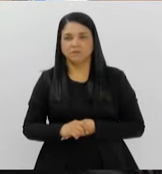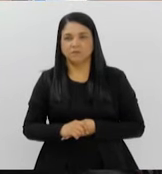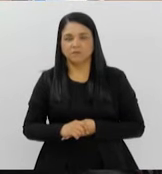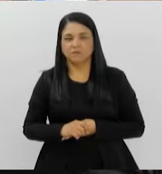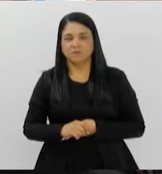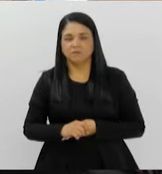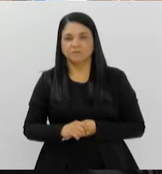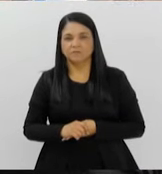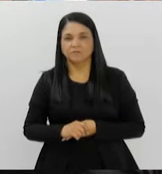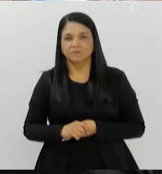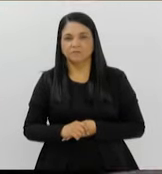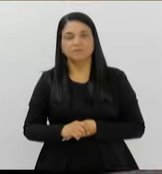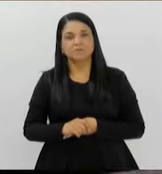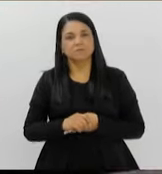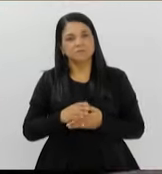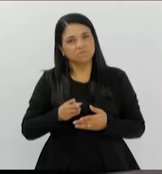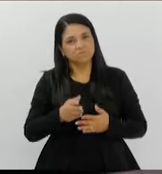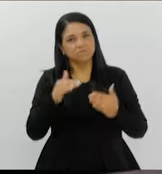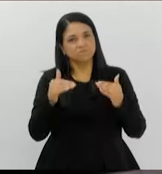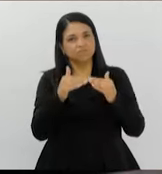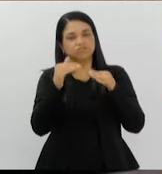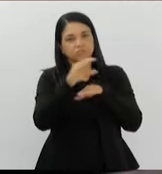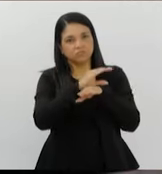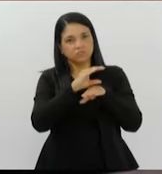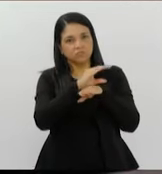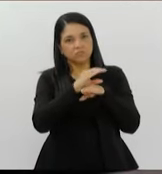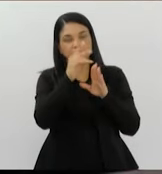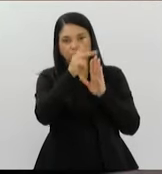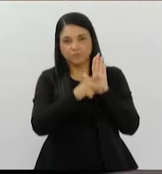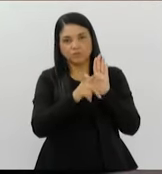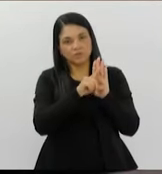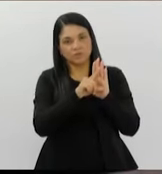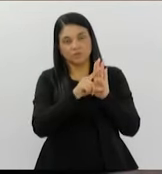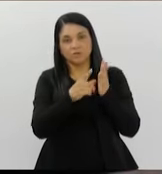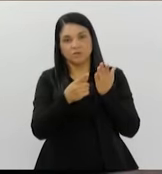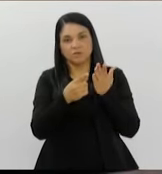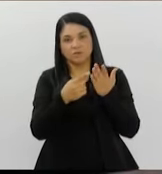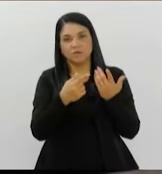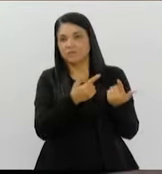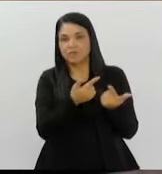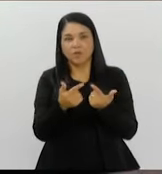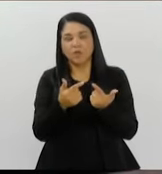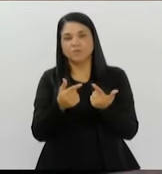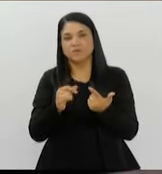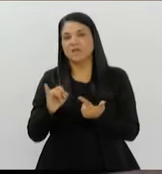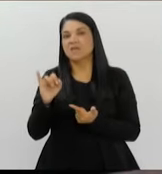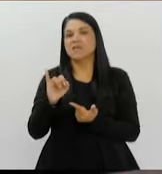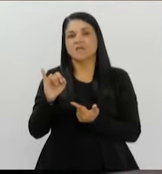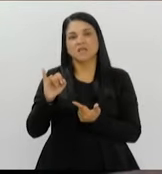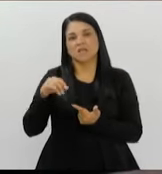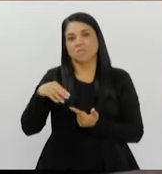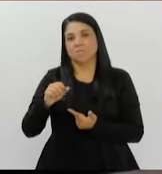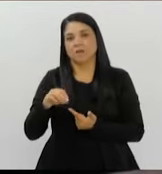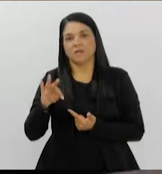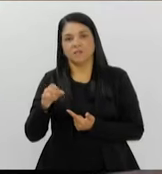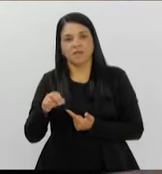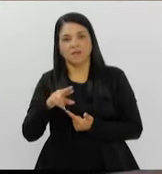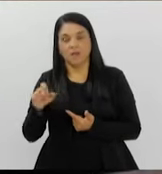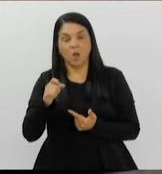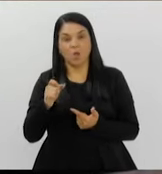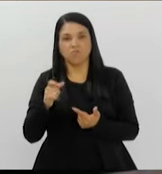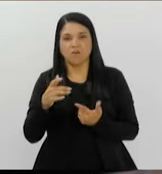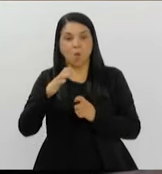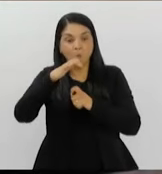E manter a constitucionalidade pura do projeto. Porque não tem como ser imaterial, é um parque, né? É um espaço